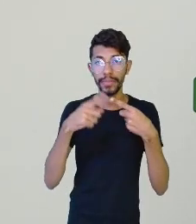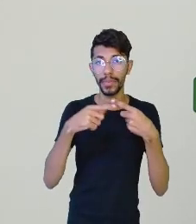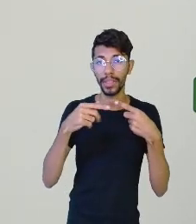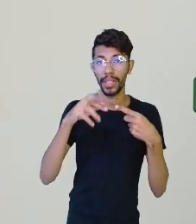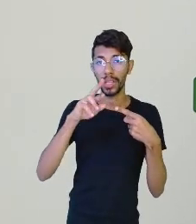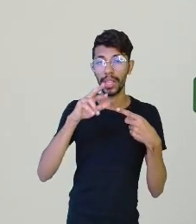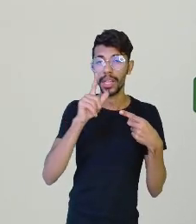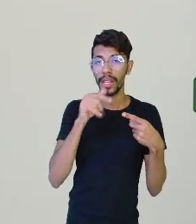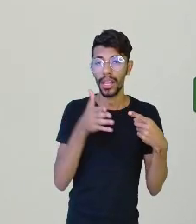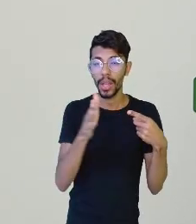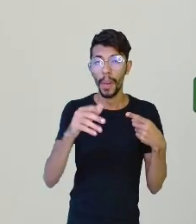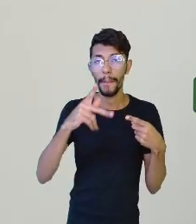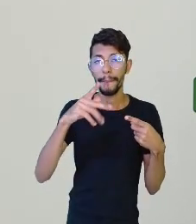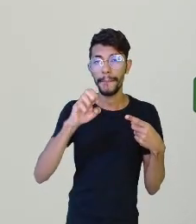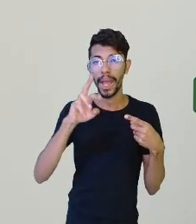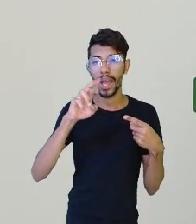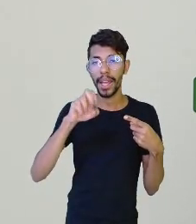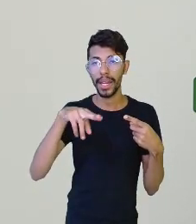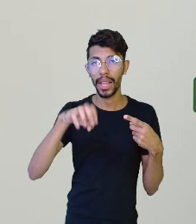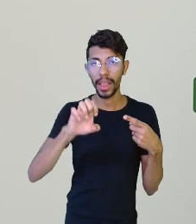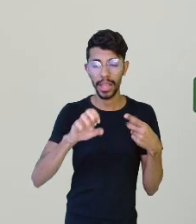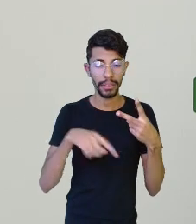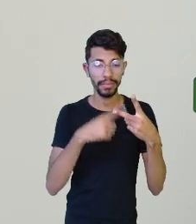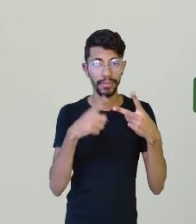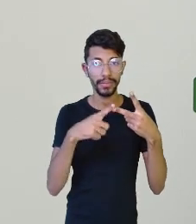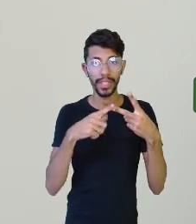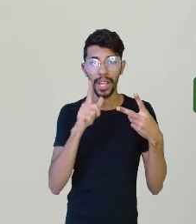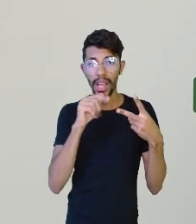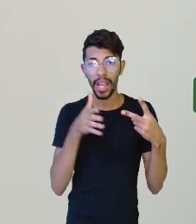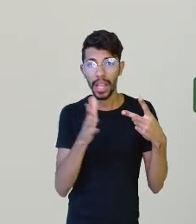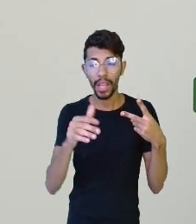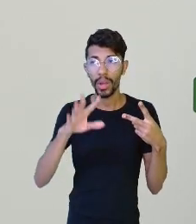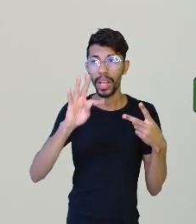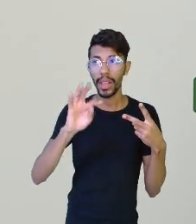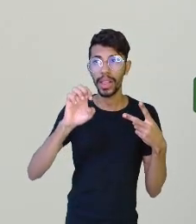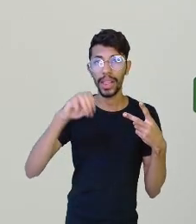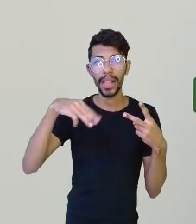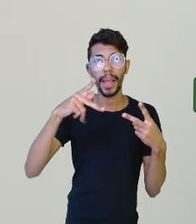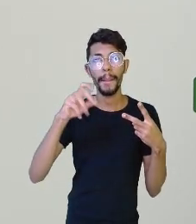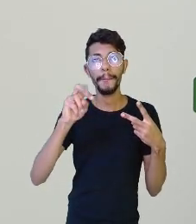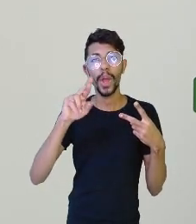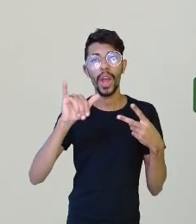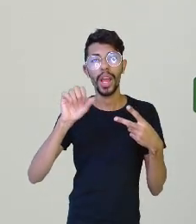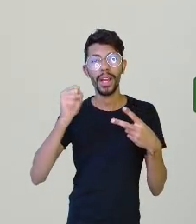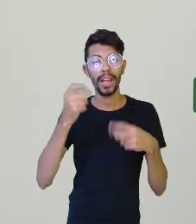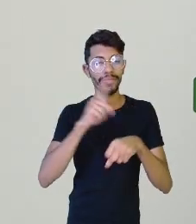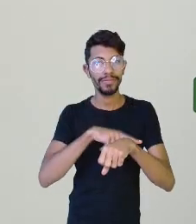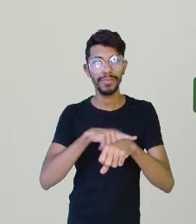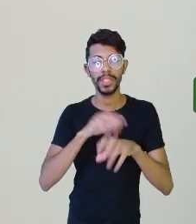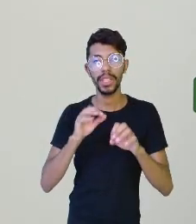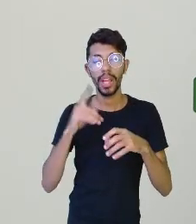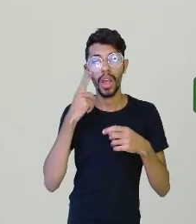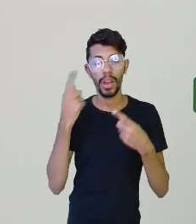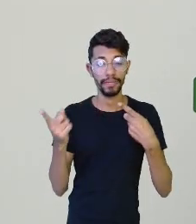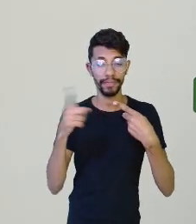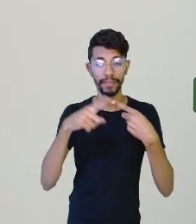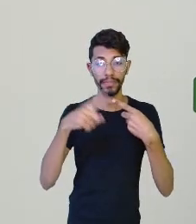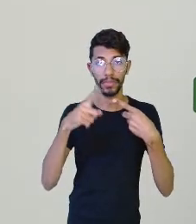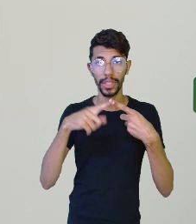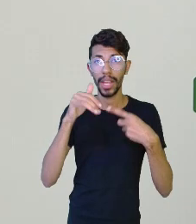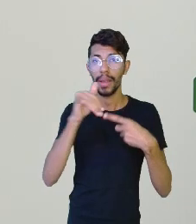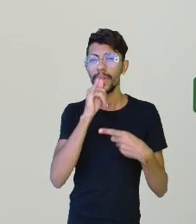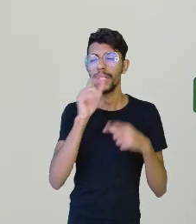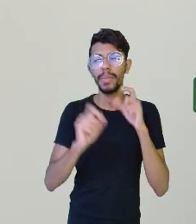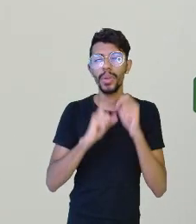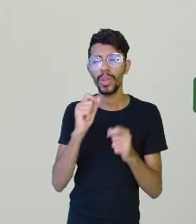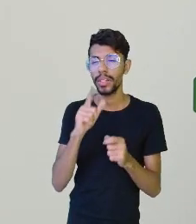rios temporários. Eita, professora, eu esqueci, não tem problema. Vamos dar aquela lembrada? Rio perene é como, por exemplo, o